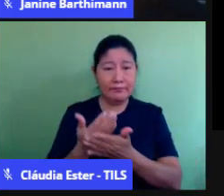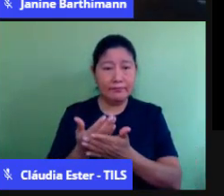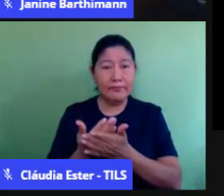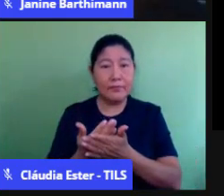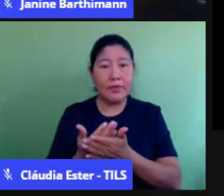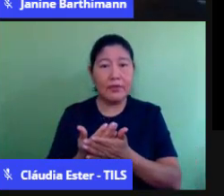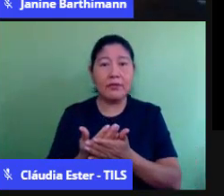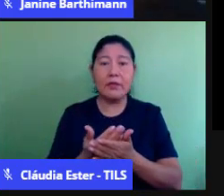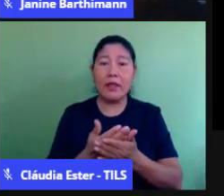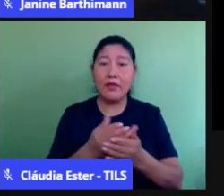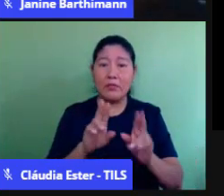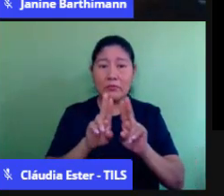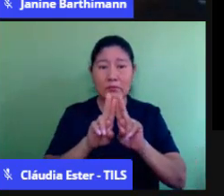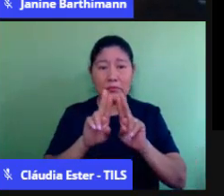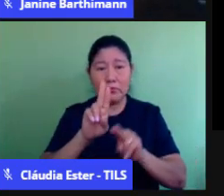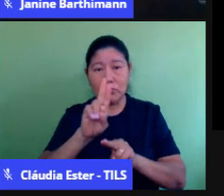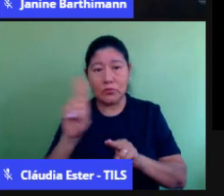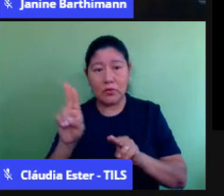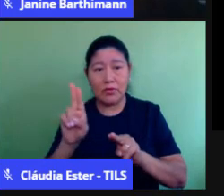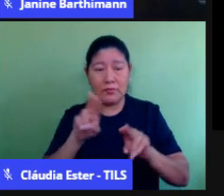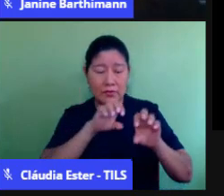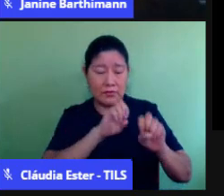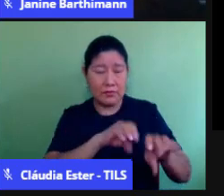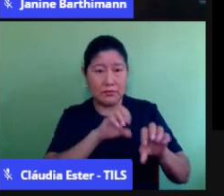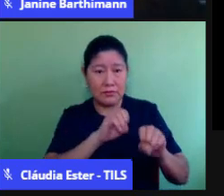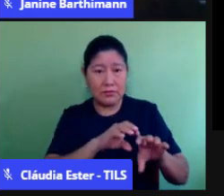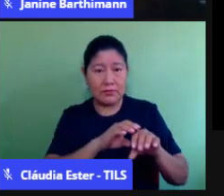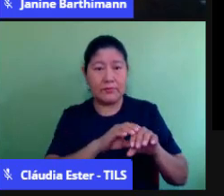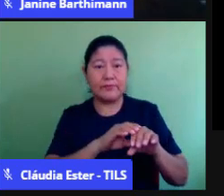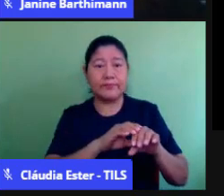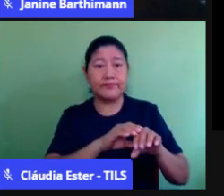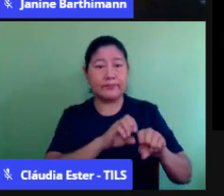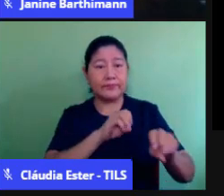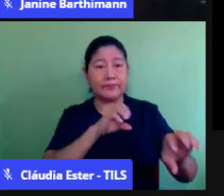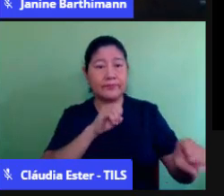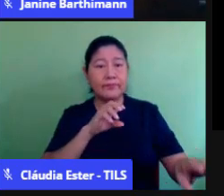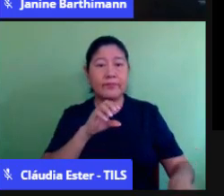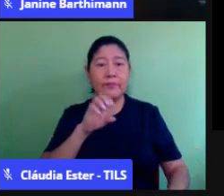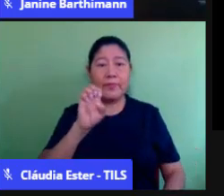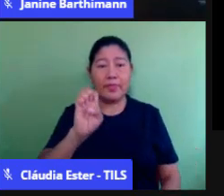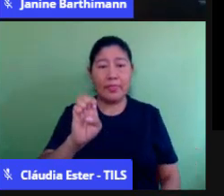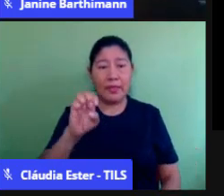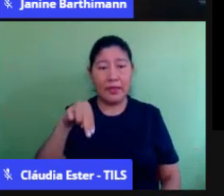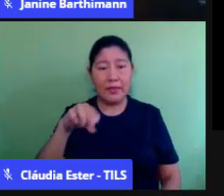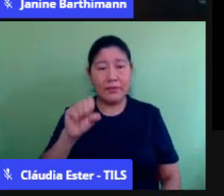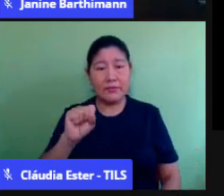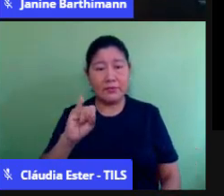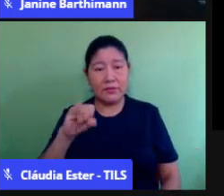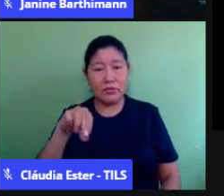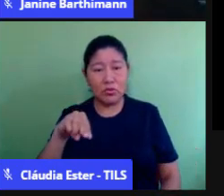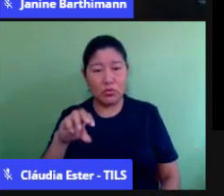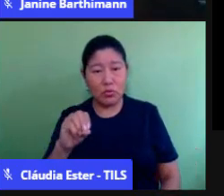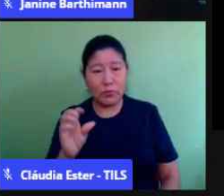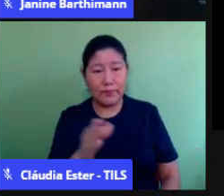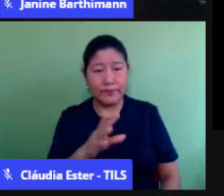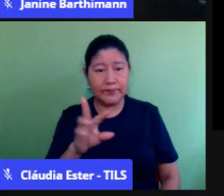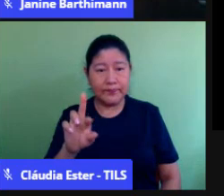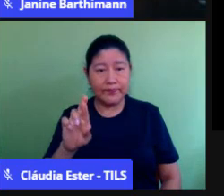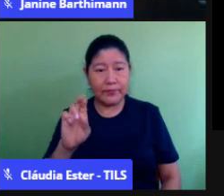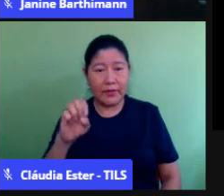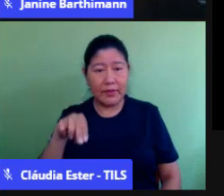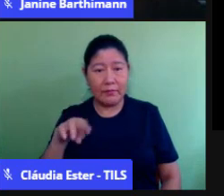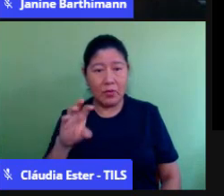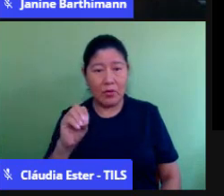remota, isto é, práticas pedagógicas mediadas por plataformas